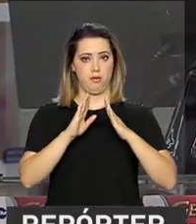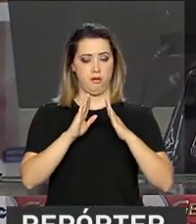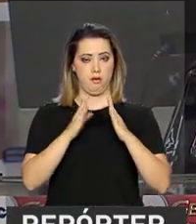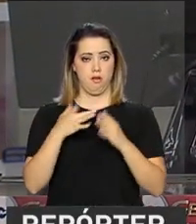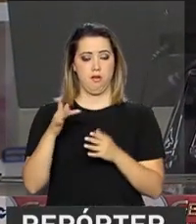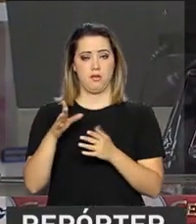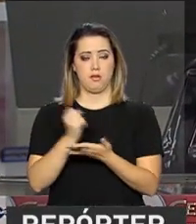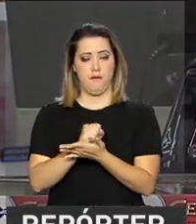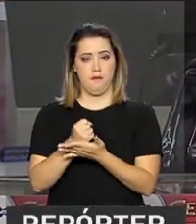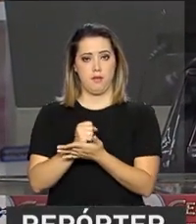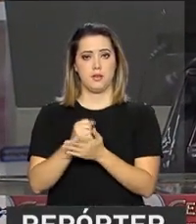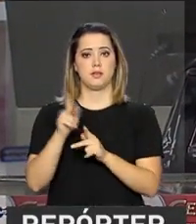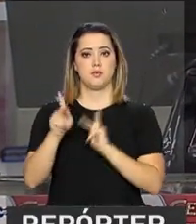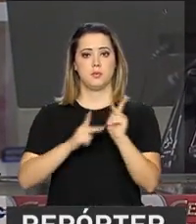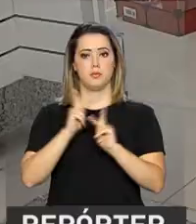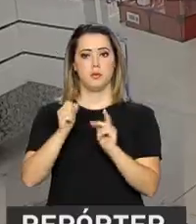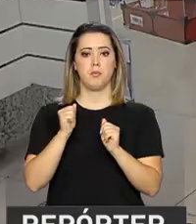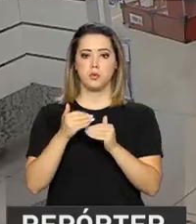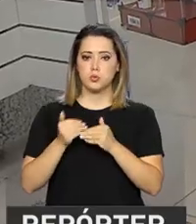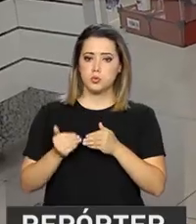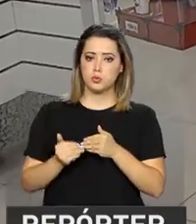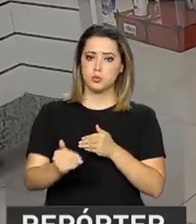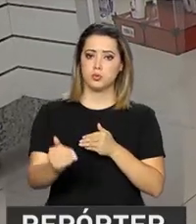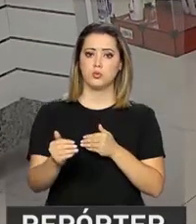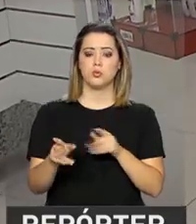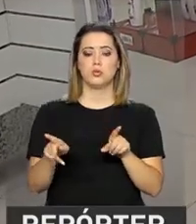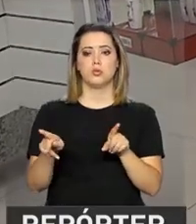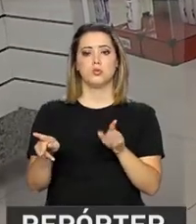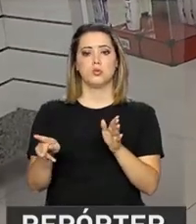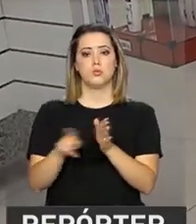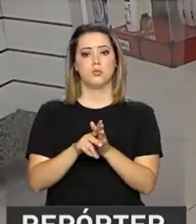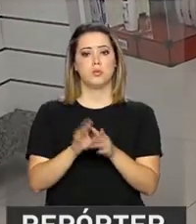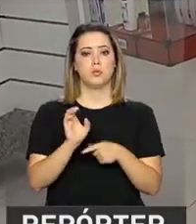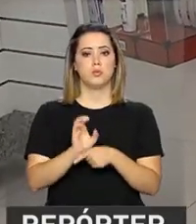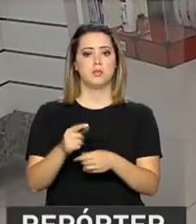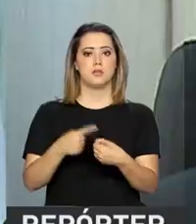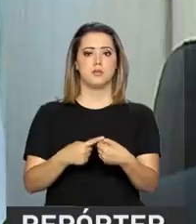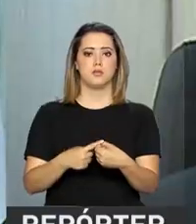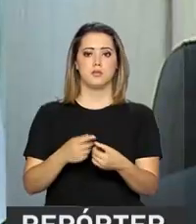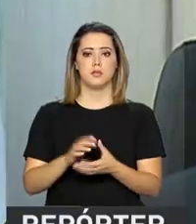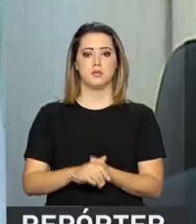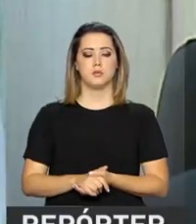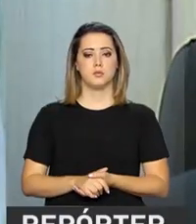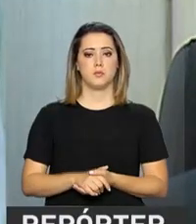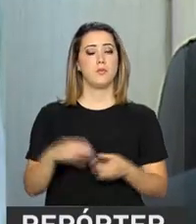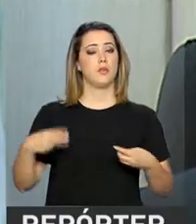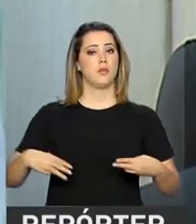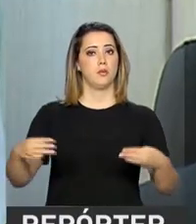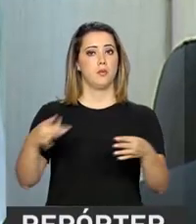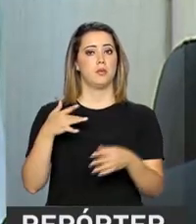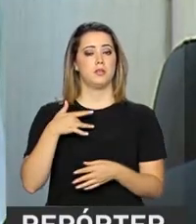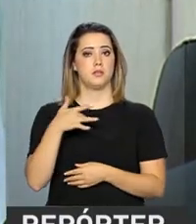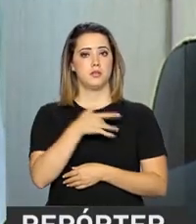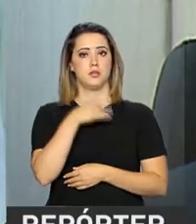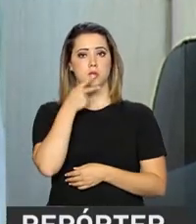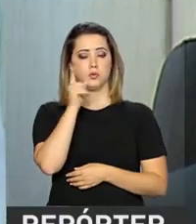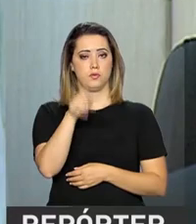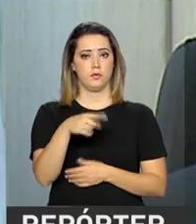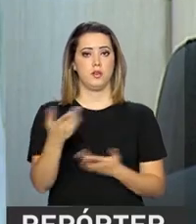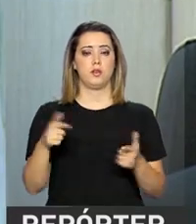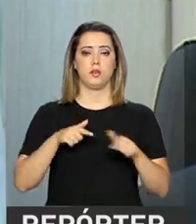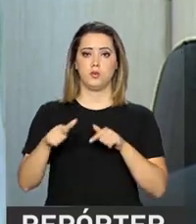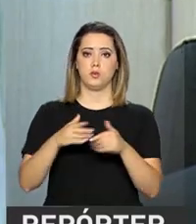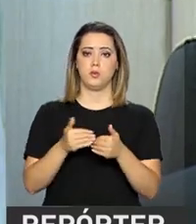poderão ter o funcionamento continuado pelos estados e municípios o ministro da saúde afirma que a medida